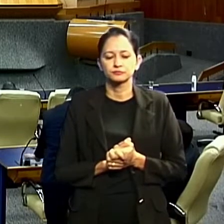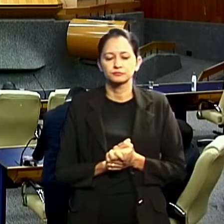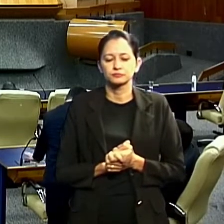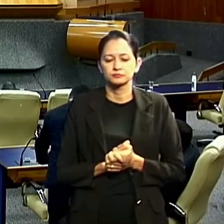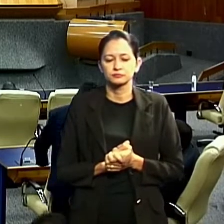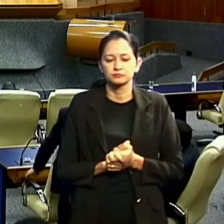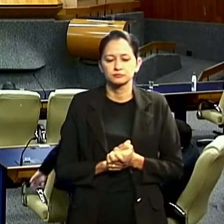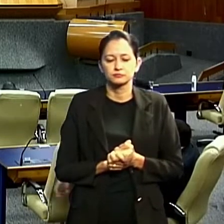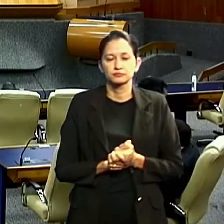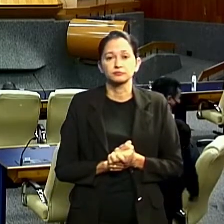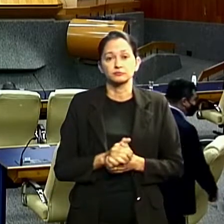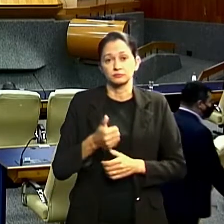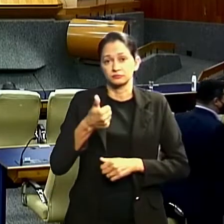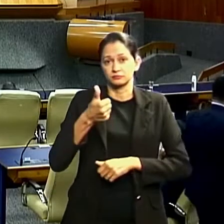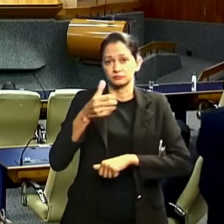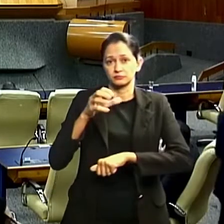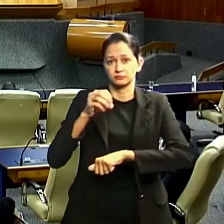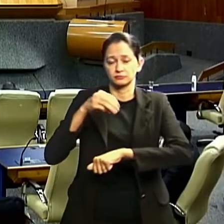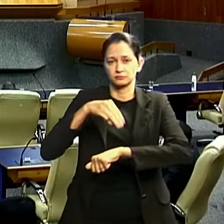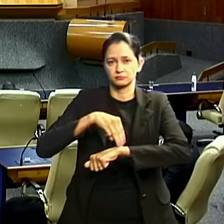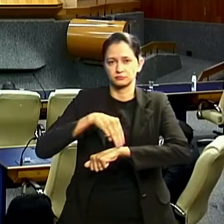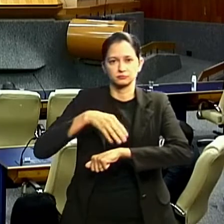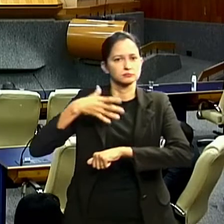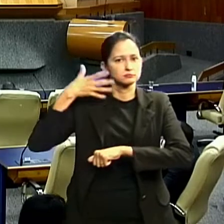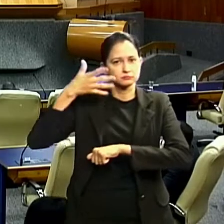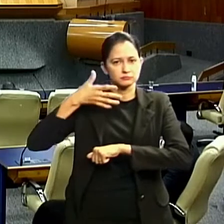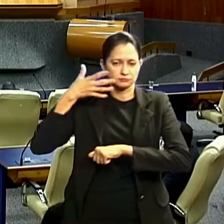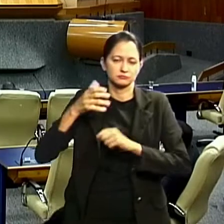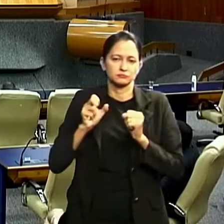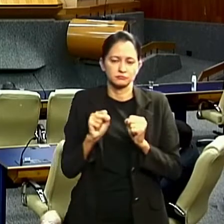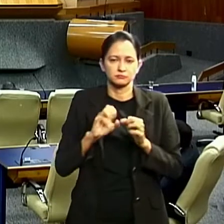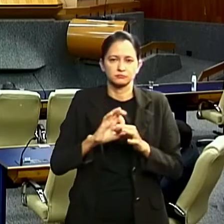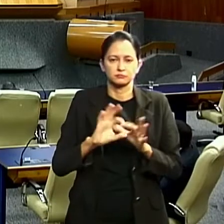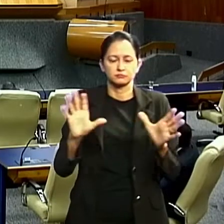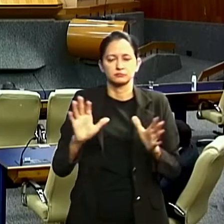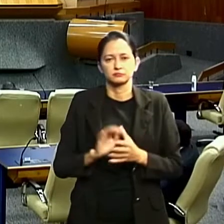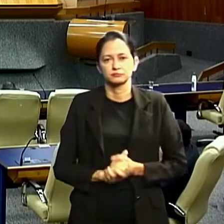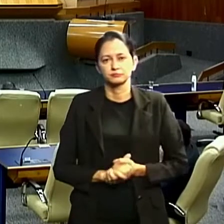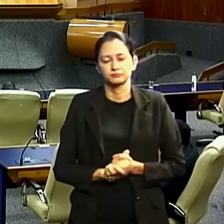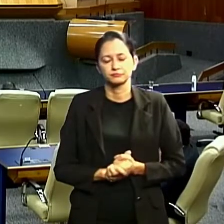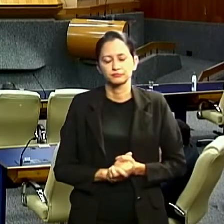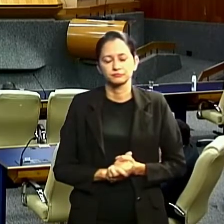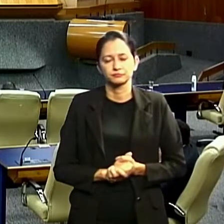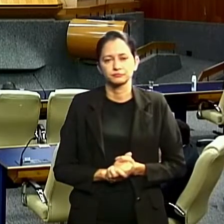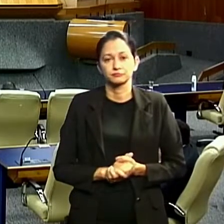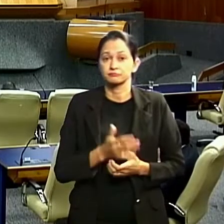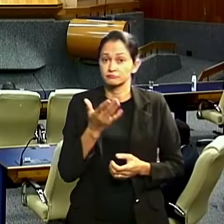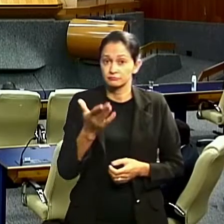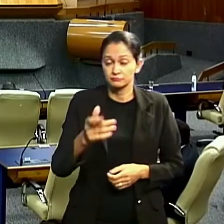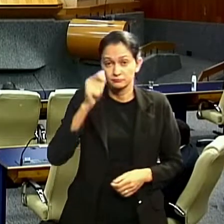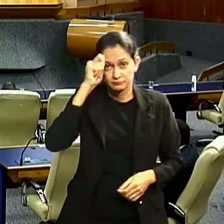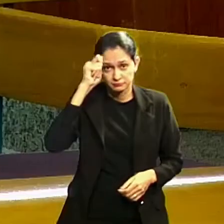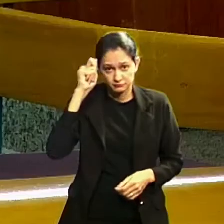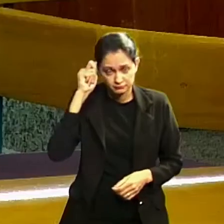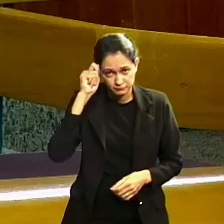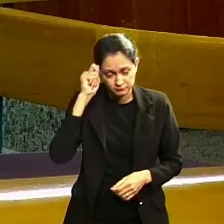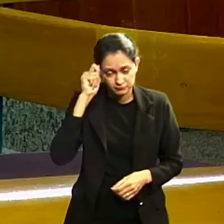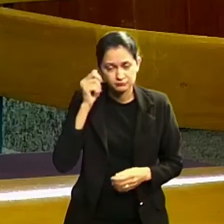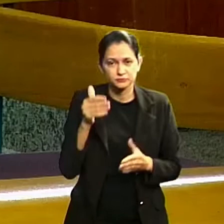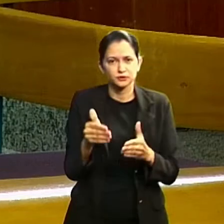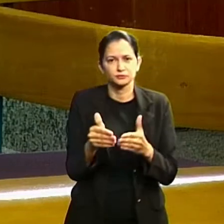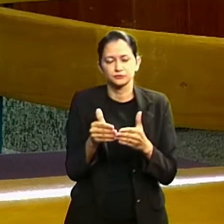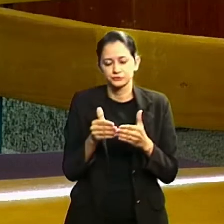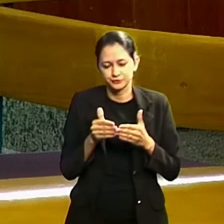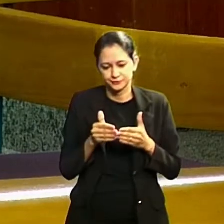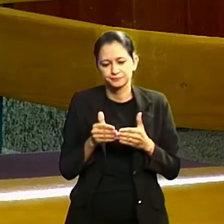5 minutos, né? 10. Vossa Excelência tem 10 minutos com direito à parte. Vereador Leandro Sena. Vereador Anselmo, eu queria que você, por